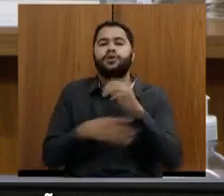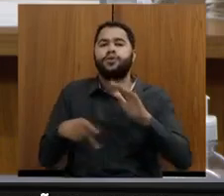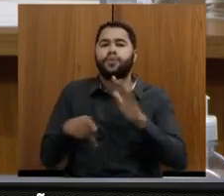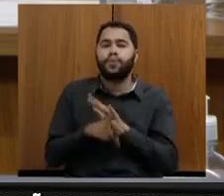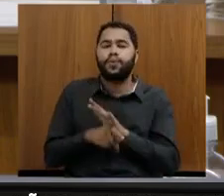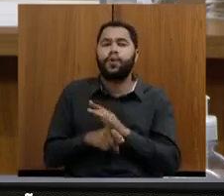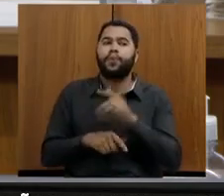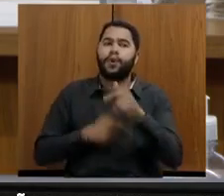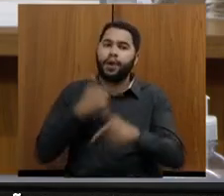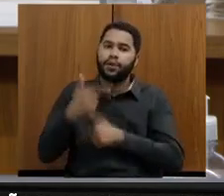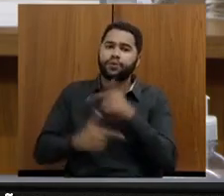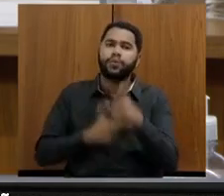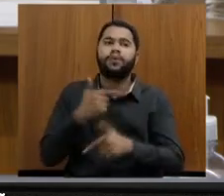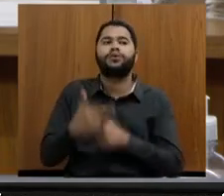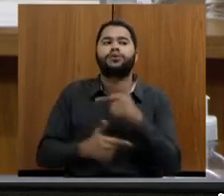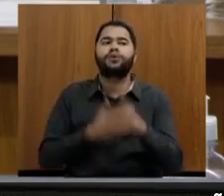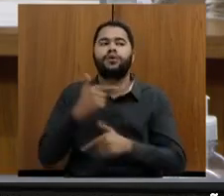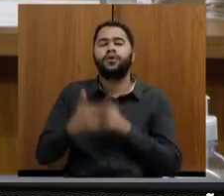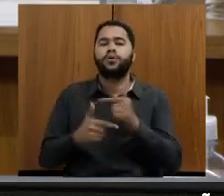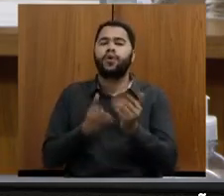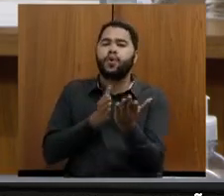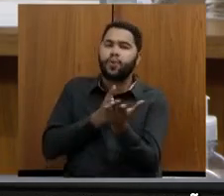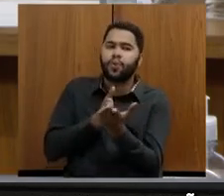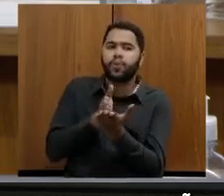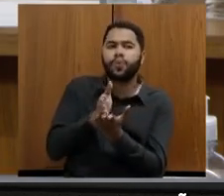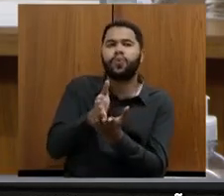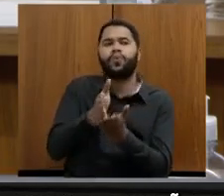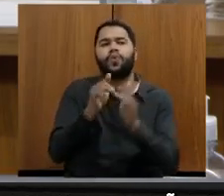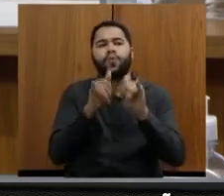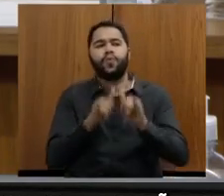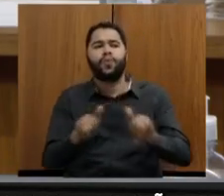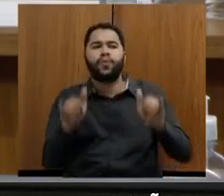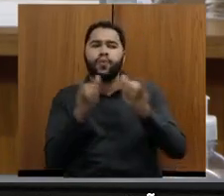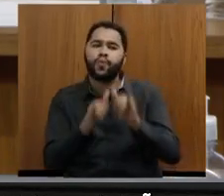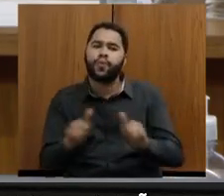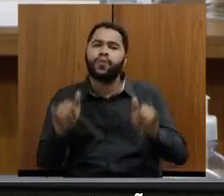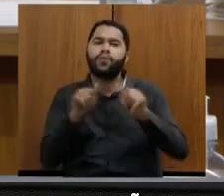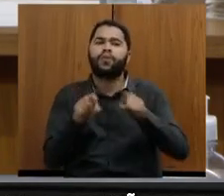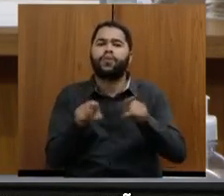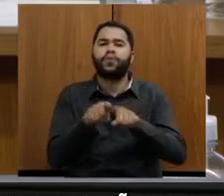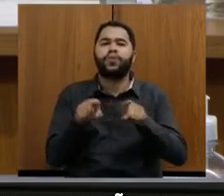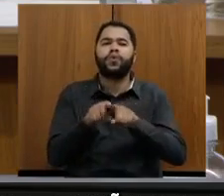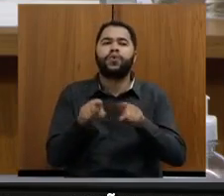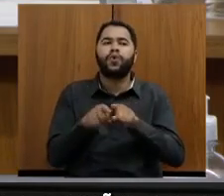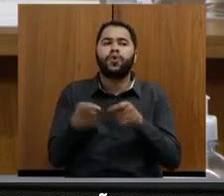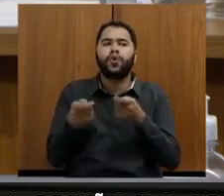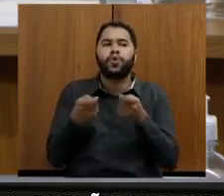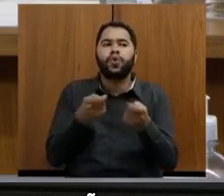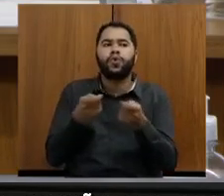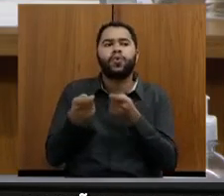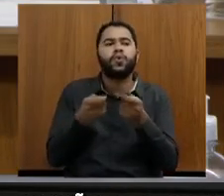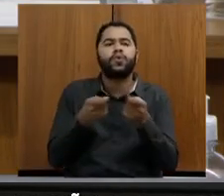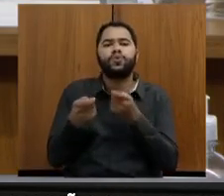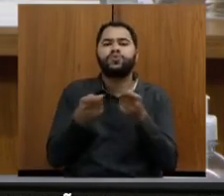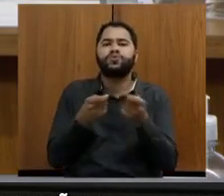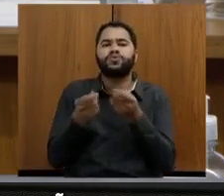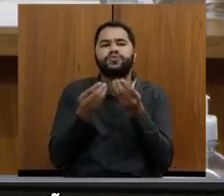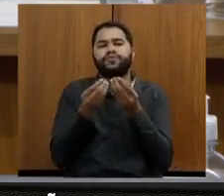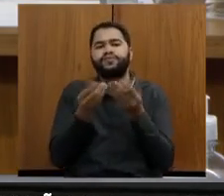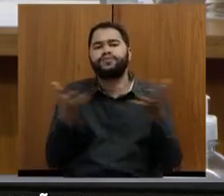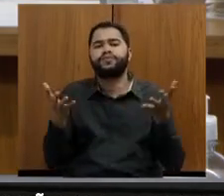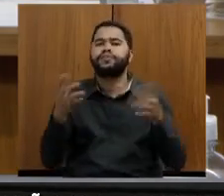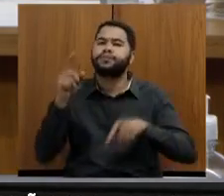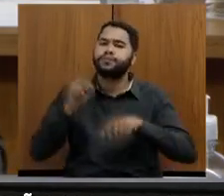harmonia na ato e o alinhamento das informações e um controle de distribuição